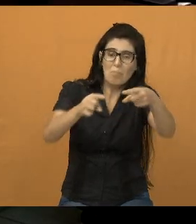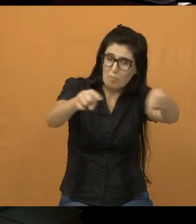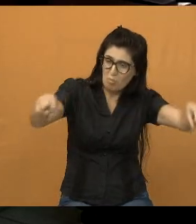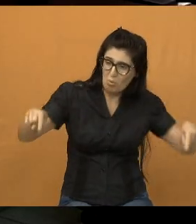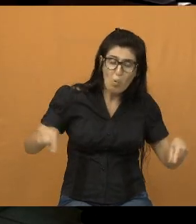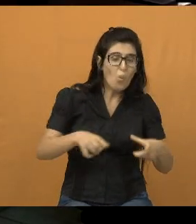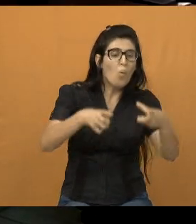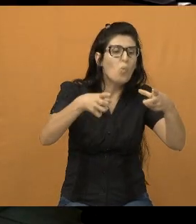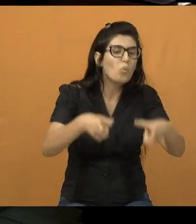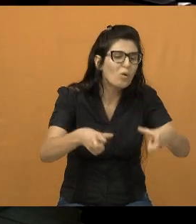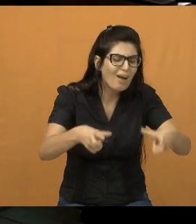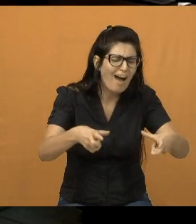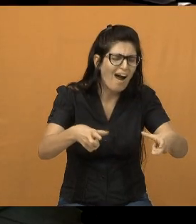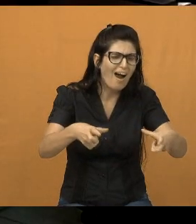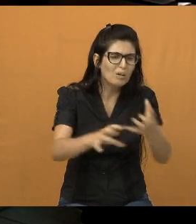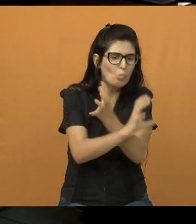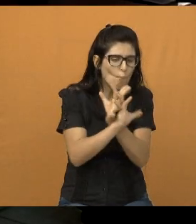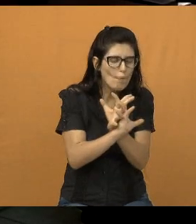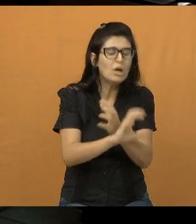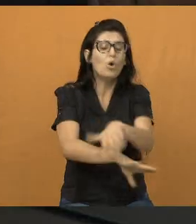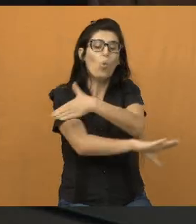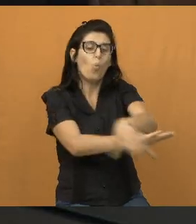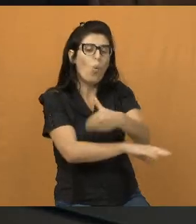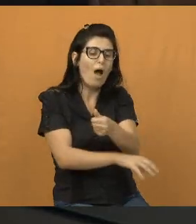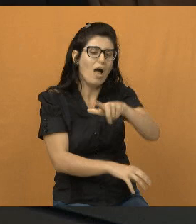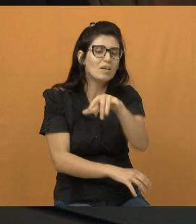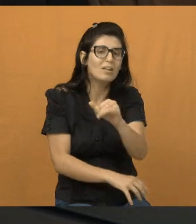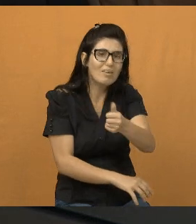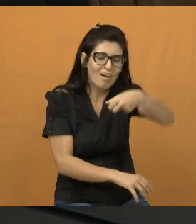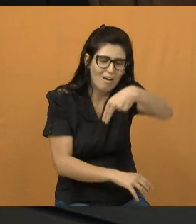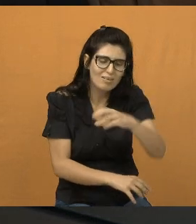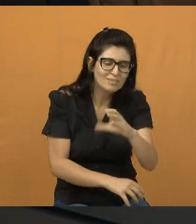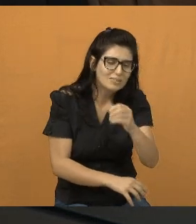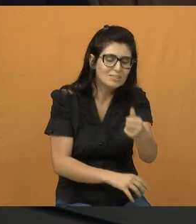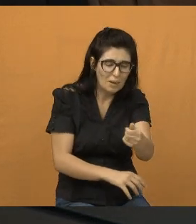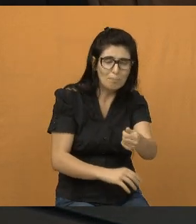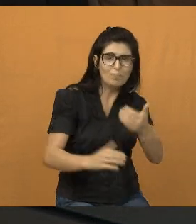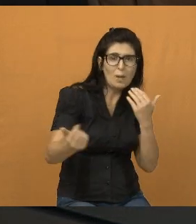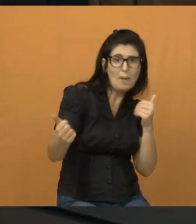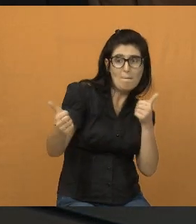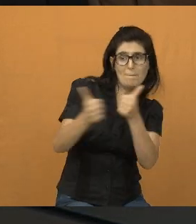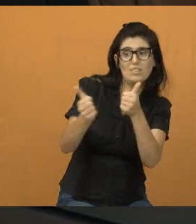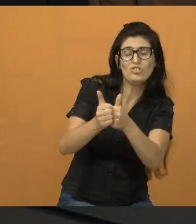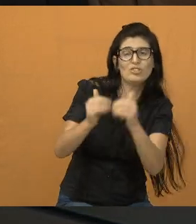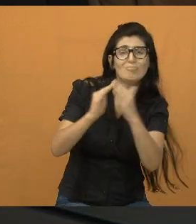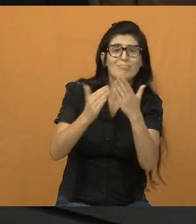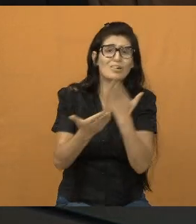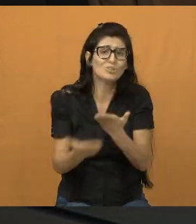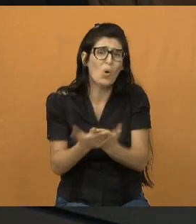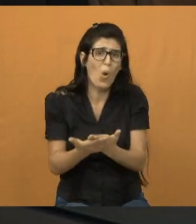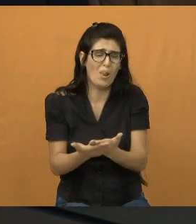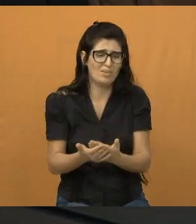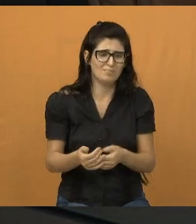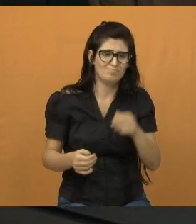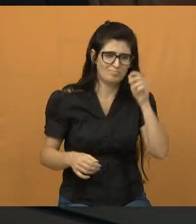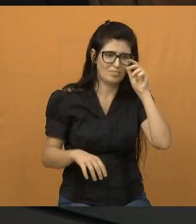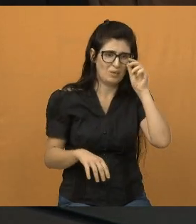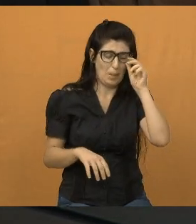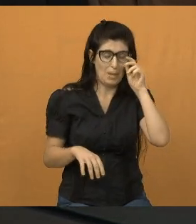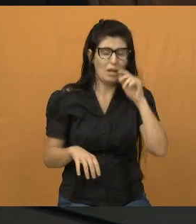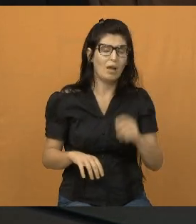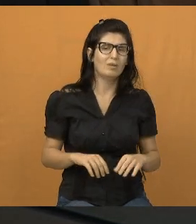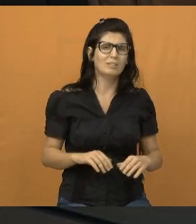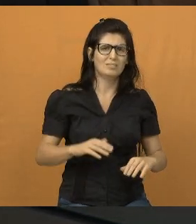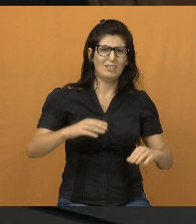baldio, ele está na Rua Aliança, ao lado daquela escola. O mato está passando para cima